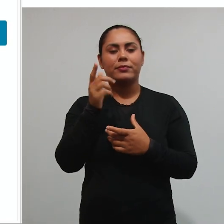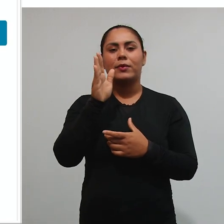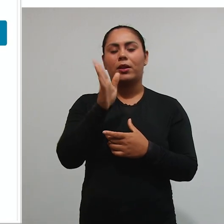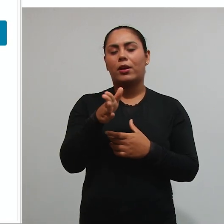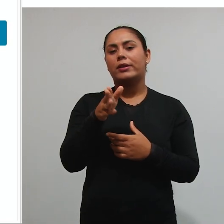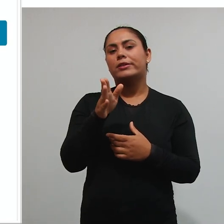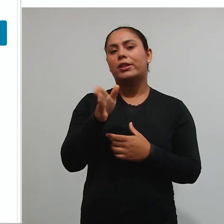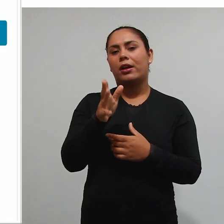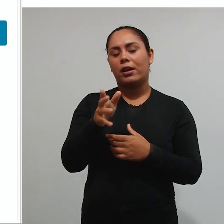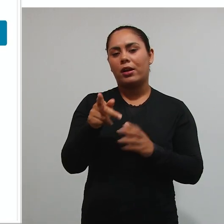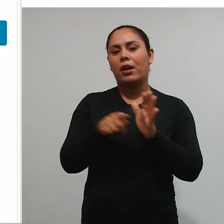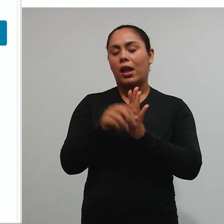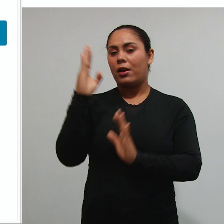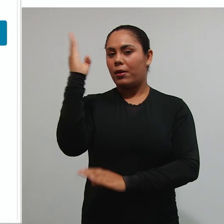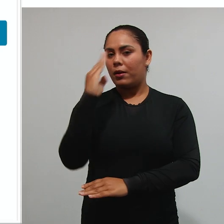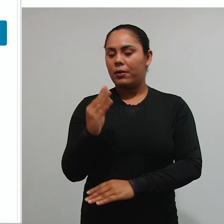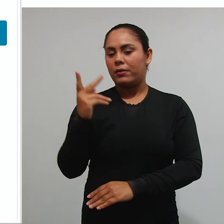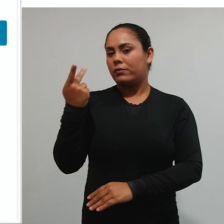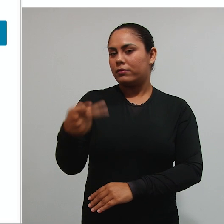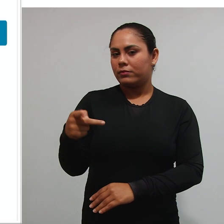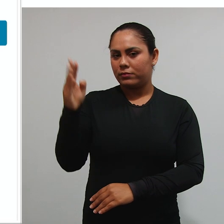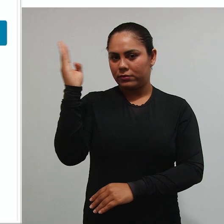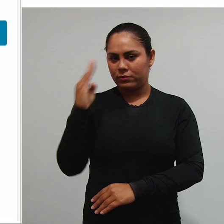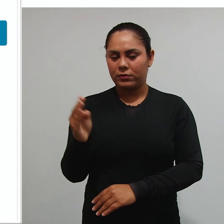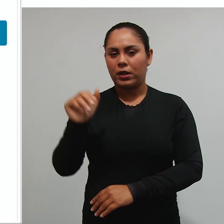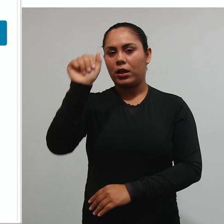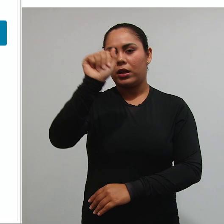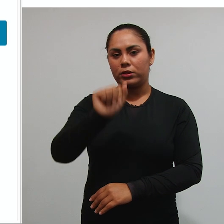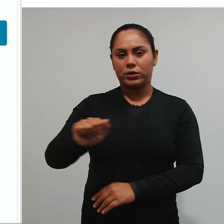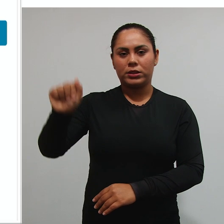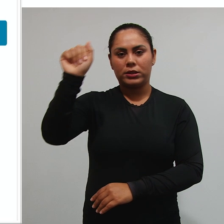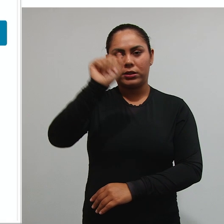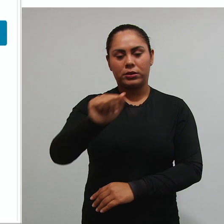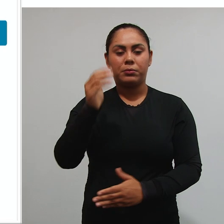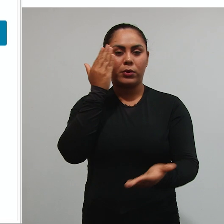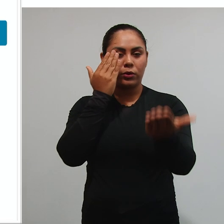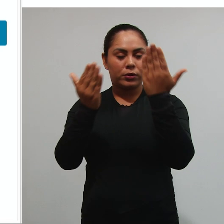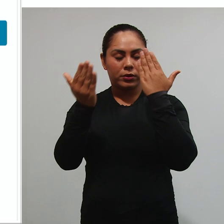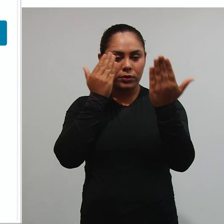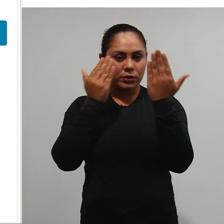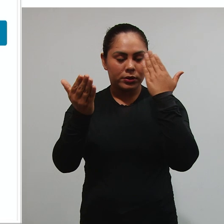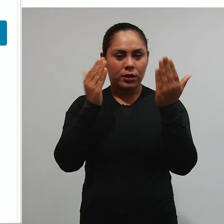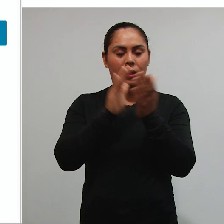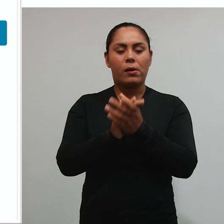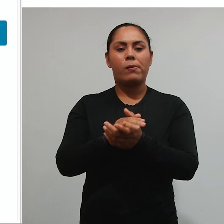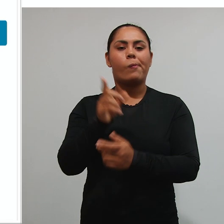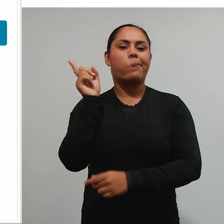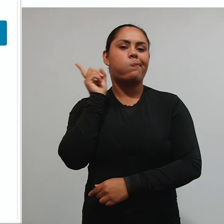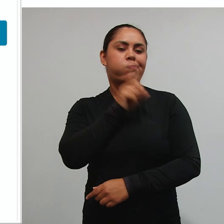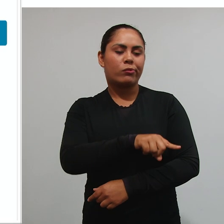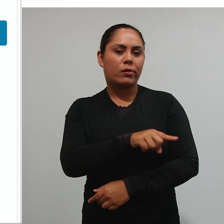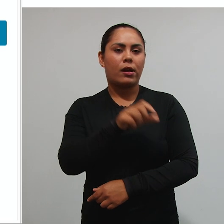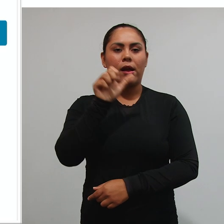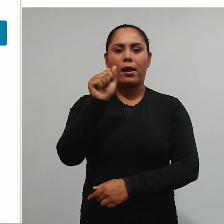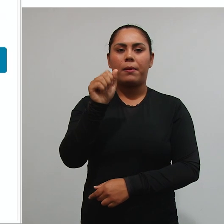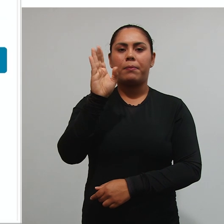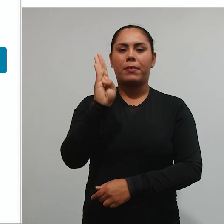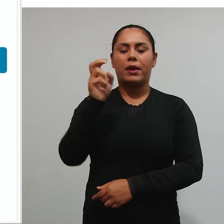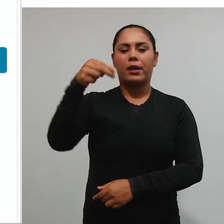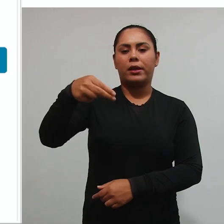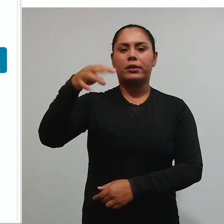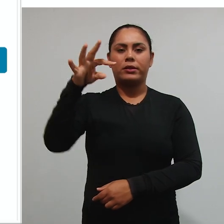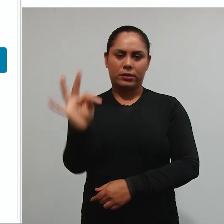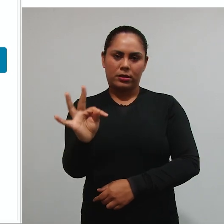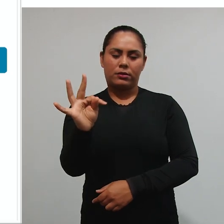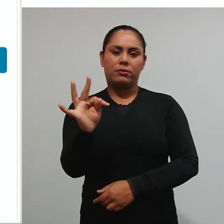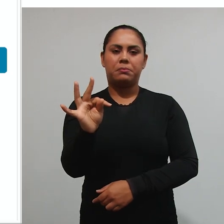que usam-se no Brasil é da Associação de Psicologia Americana, da APA, e a ABNT. A gente segue